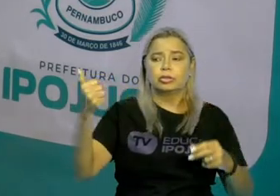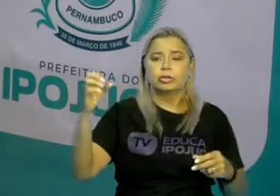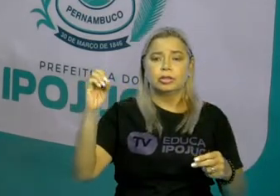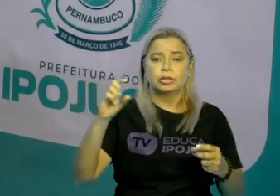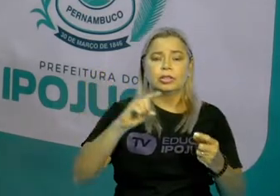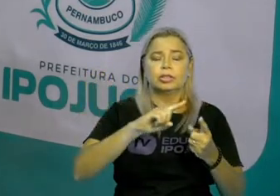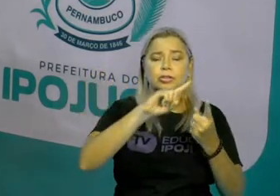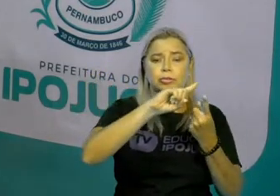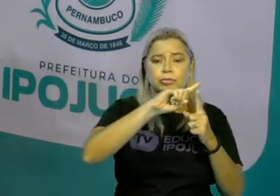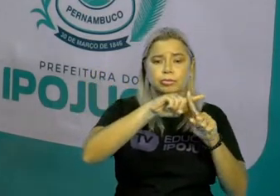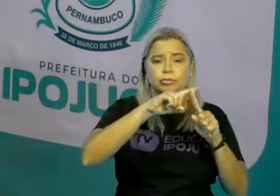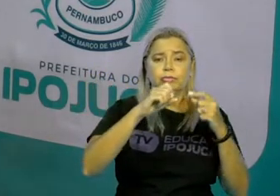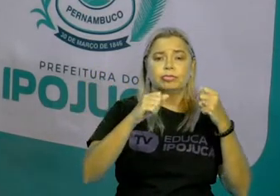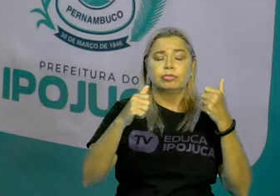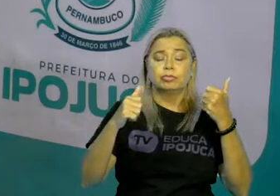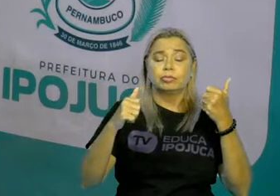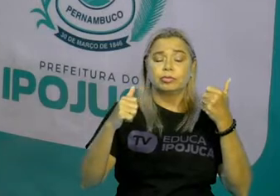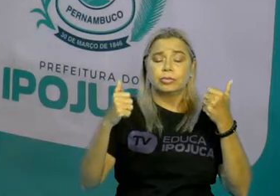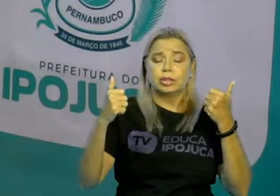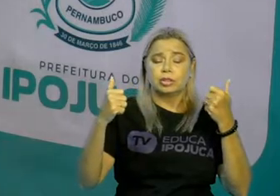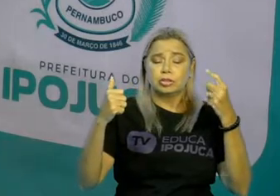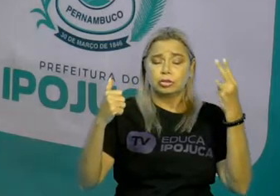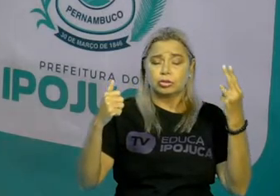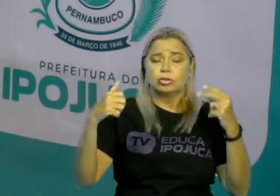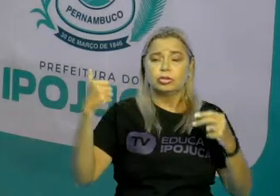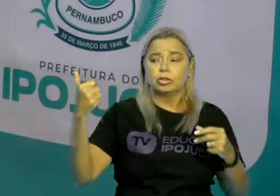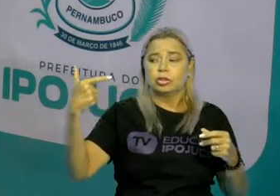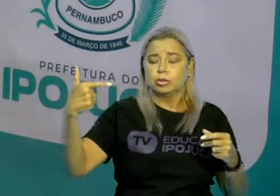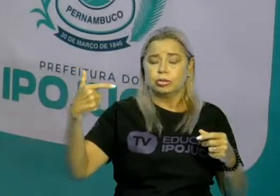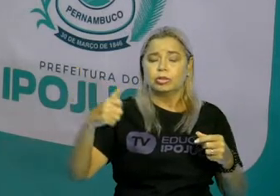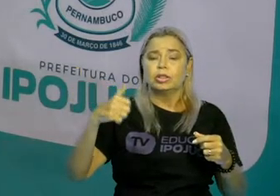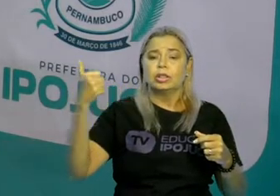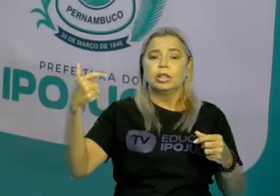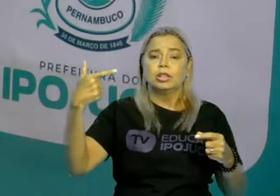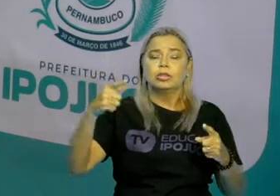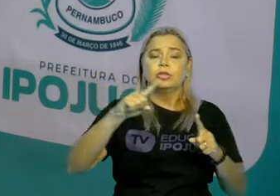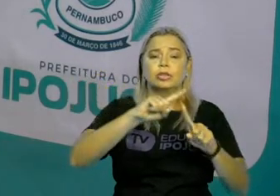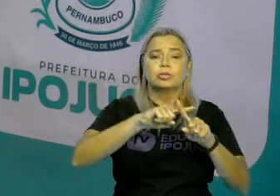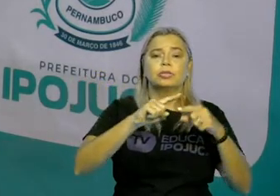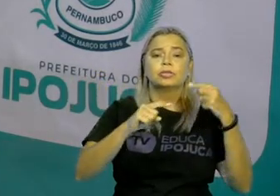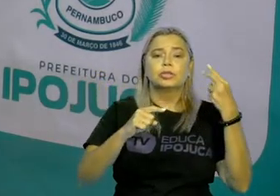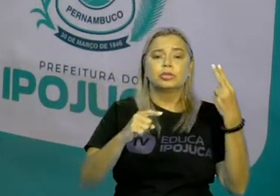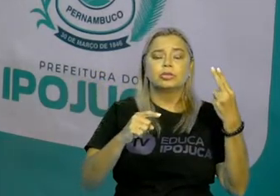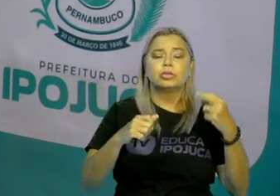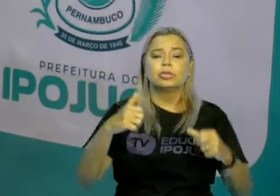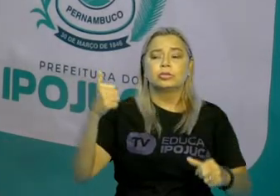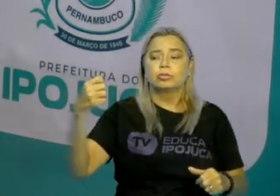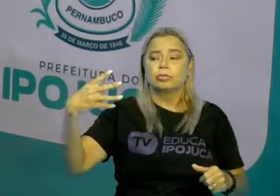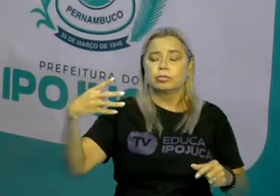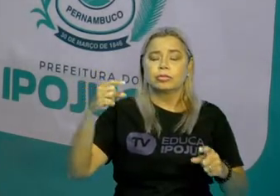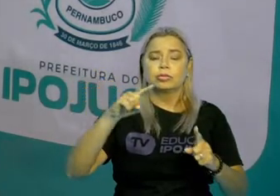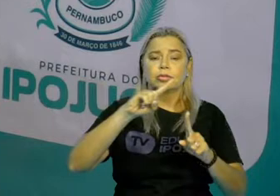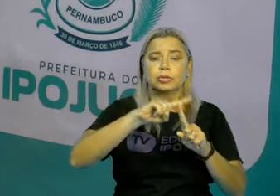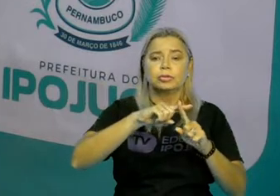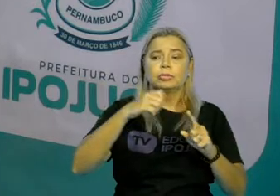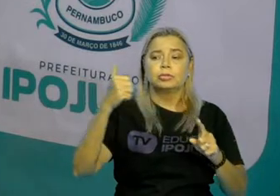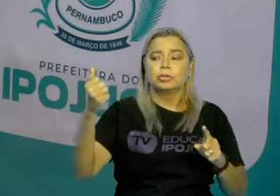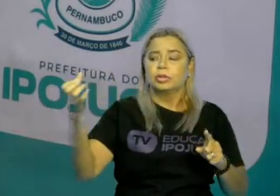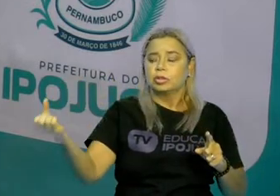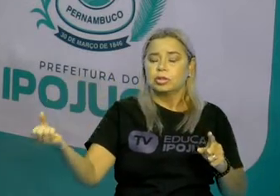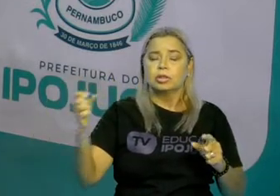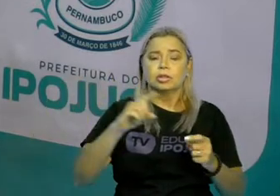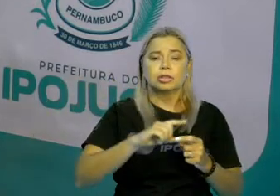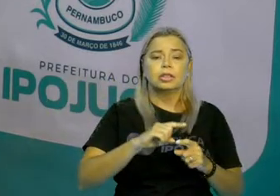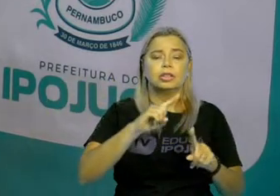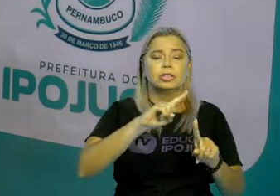10 10 com mais 21212 com mais dois 1414 com mais dois 16